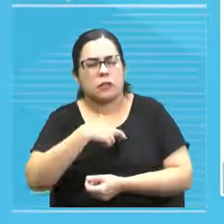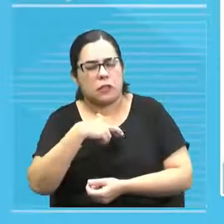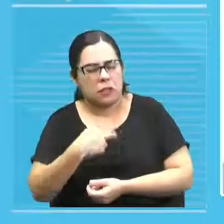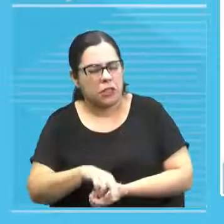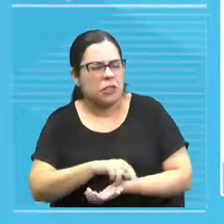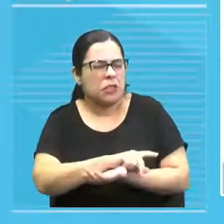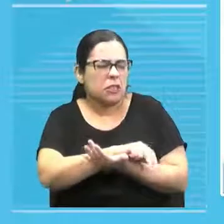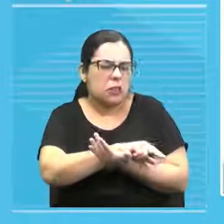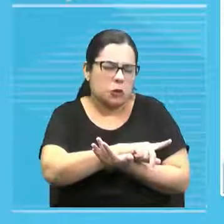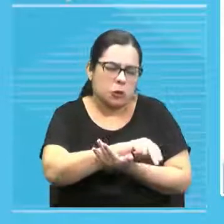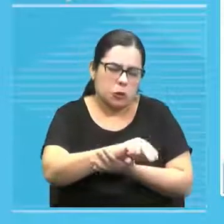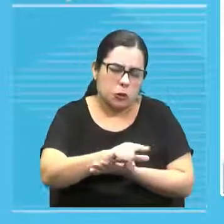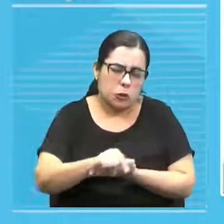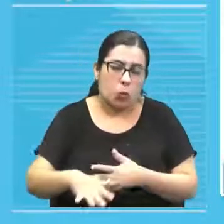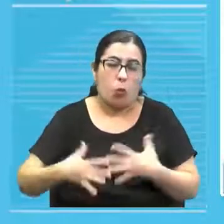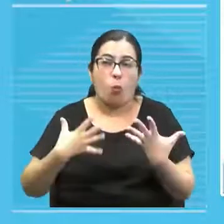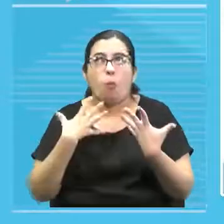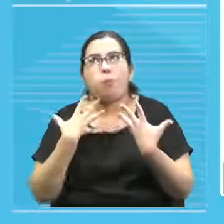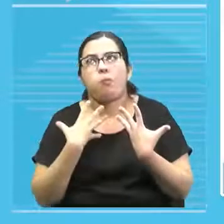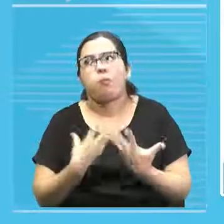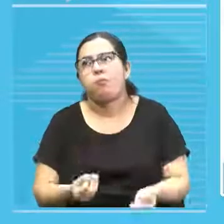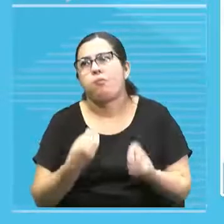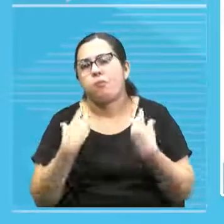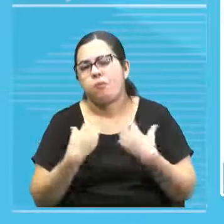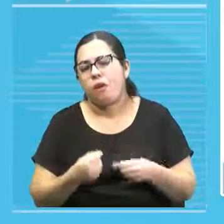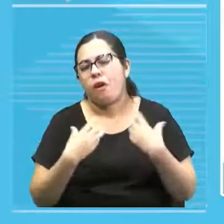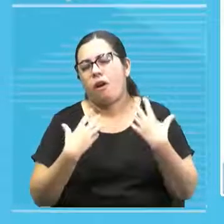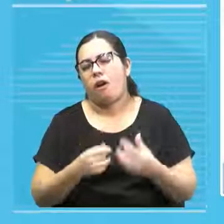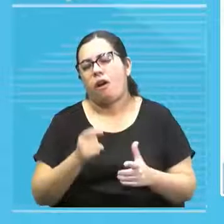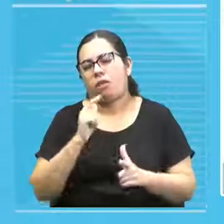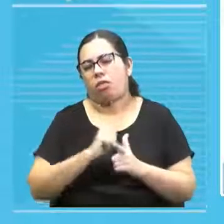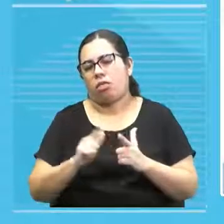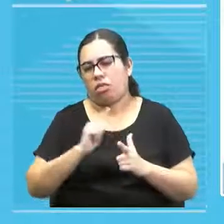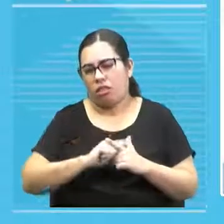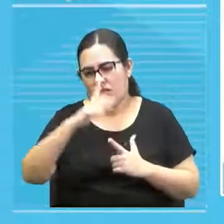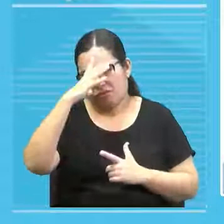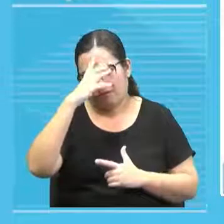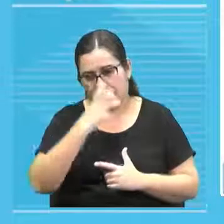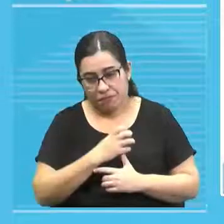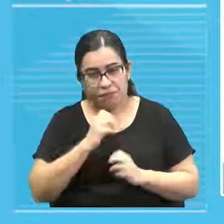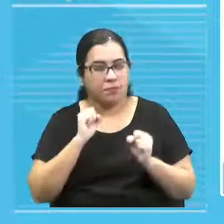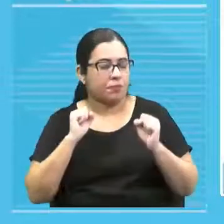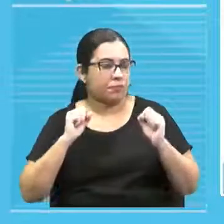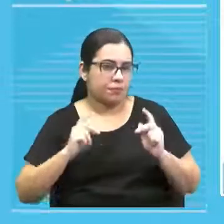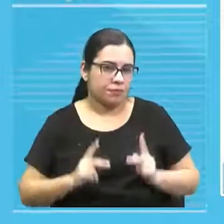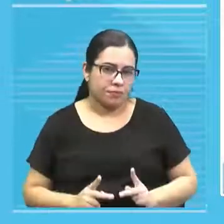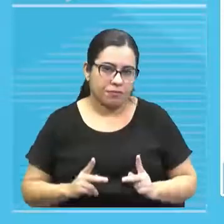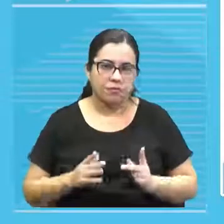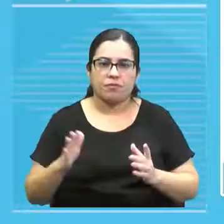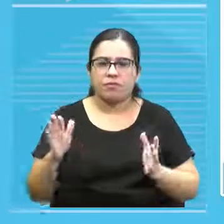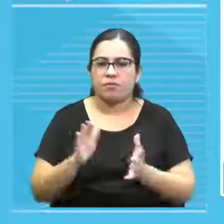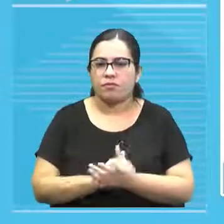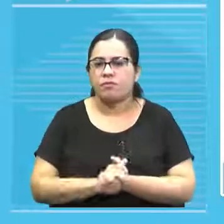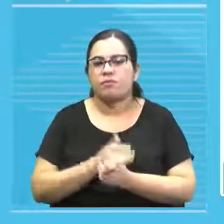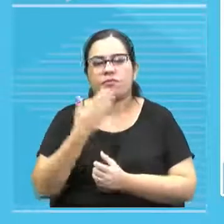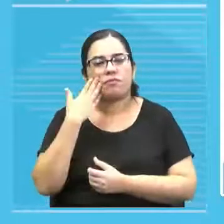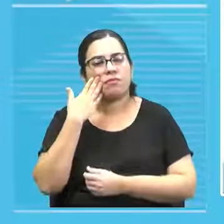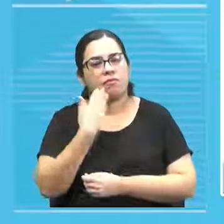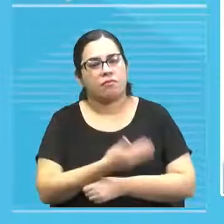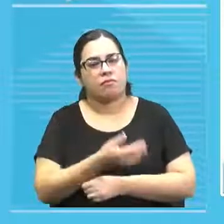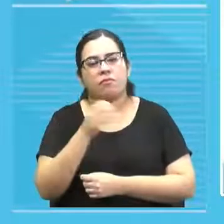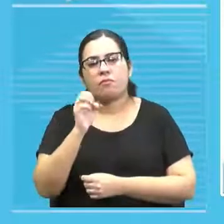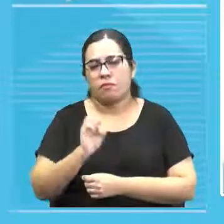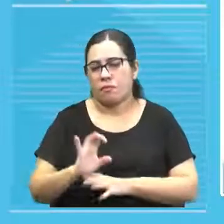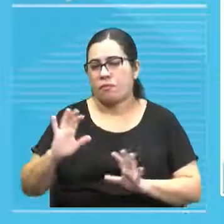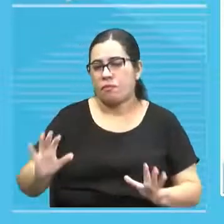religioso tem muita coisa ainda é por resolvi Ok a deixa eu olhar aqui para letra é